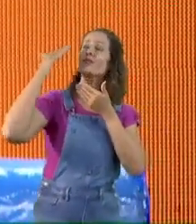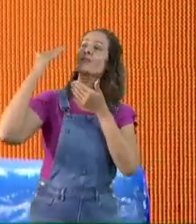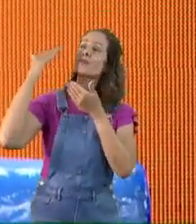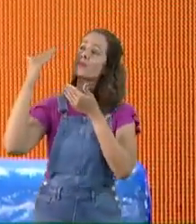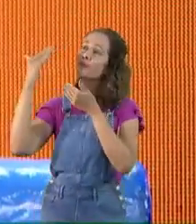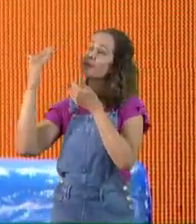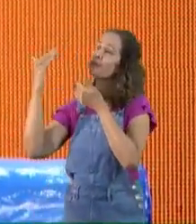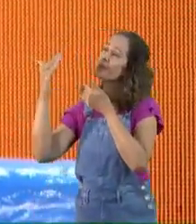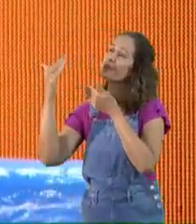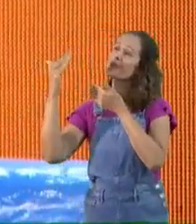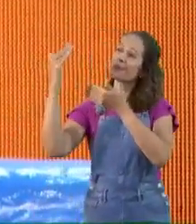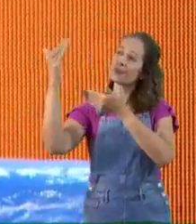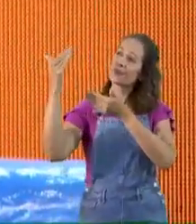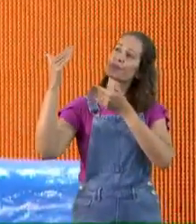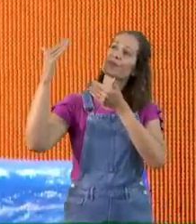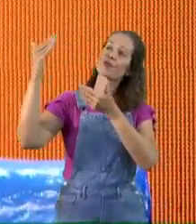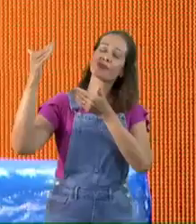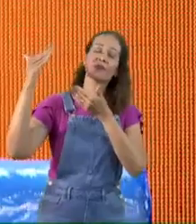agradeço,